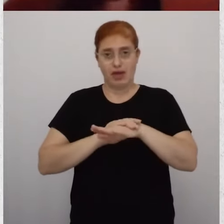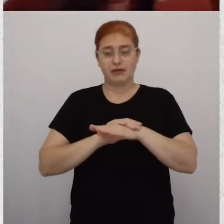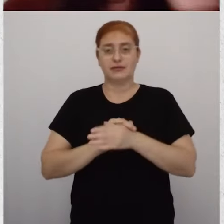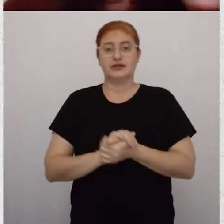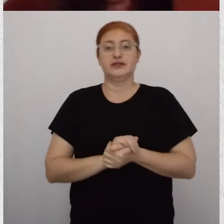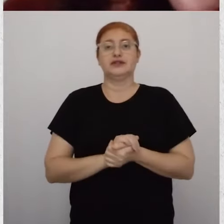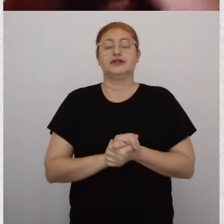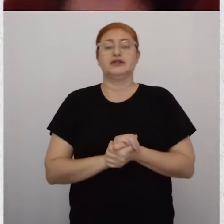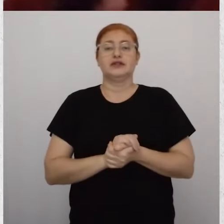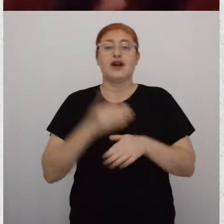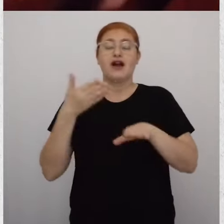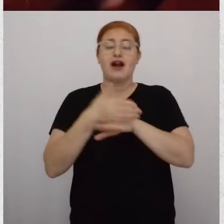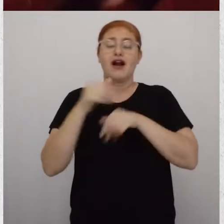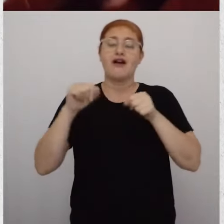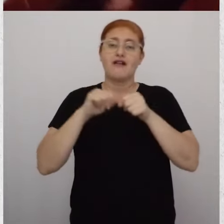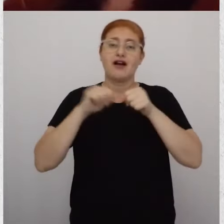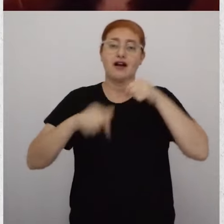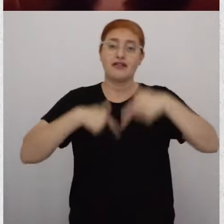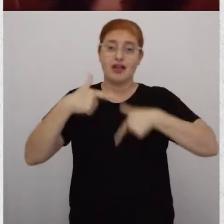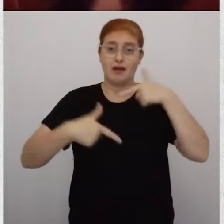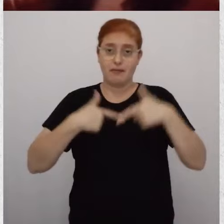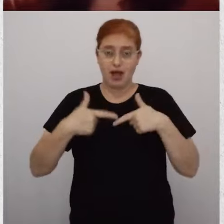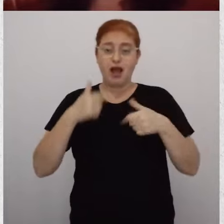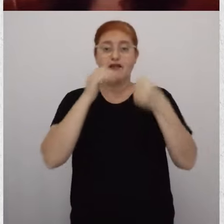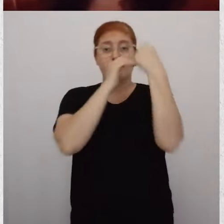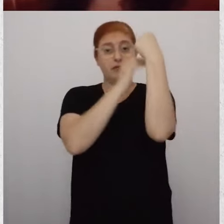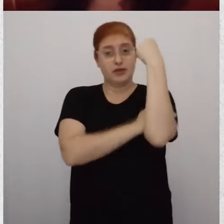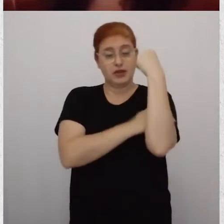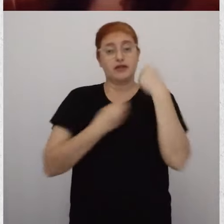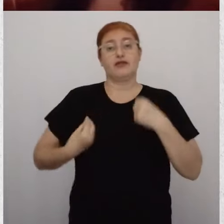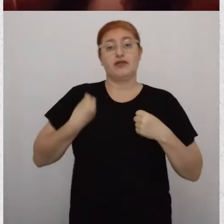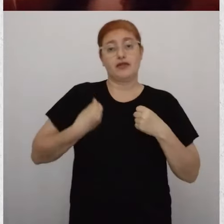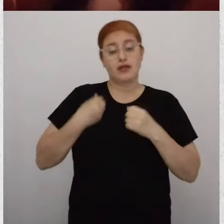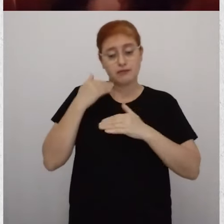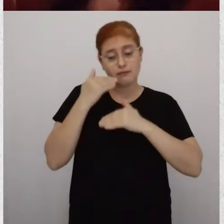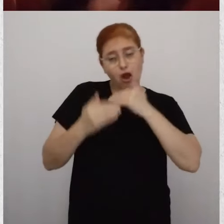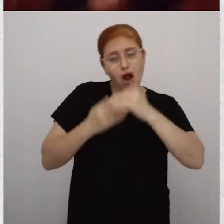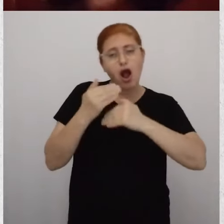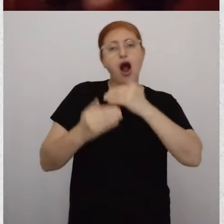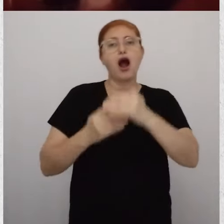fazendo esse trabalho, o feminismo também está vivendo um processo